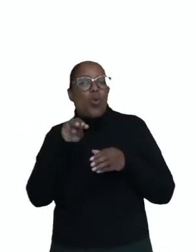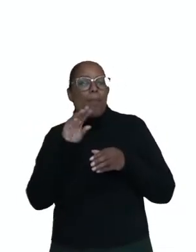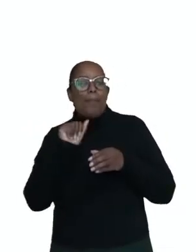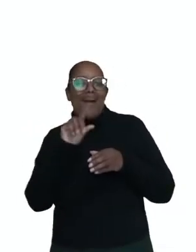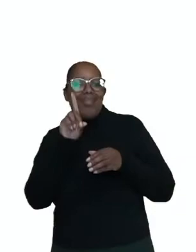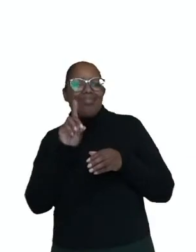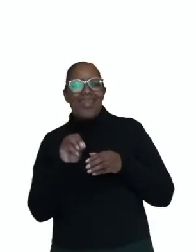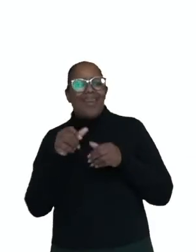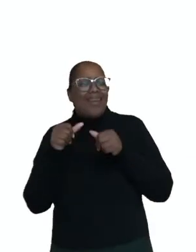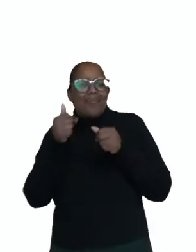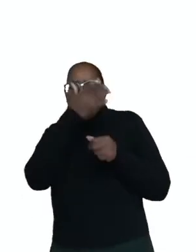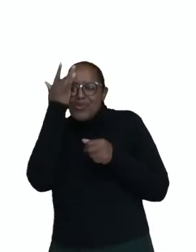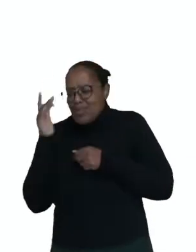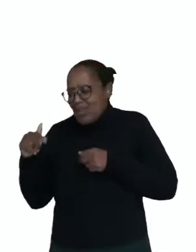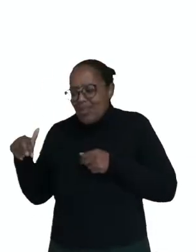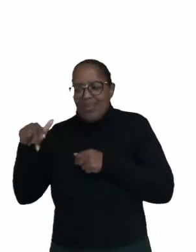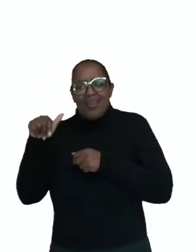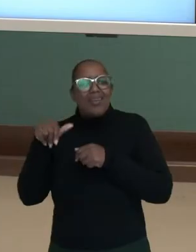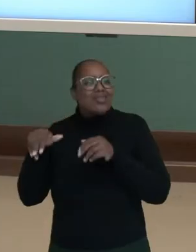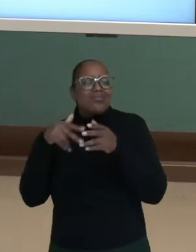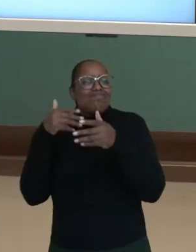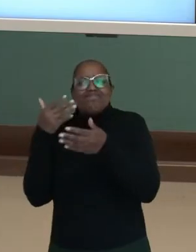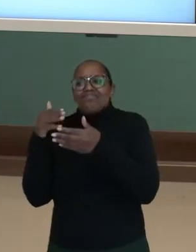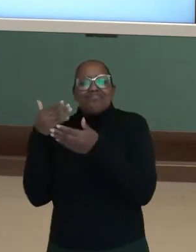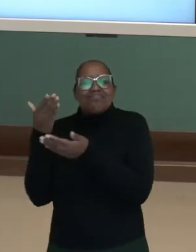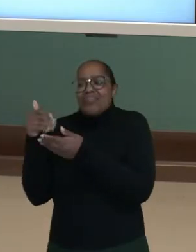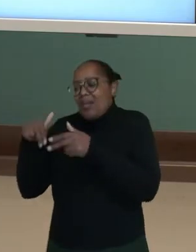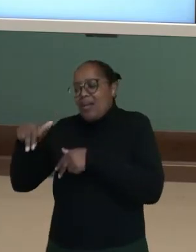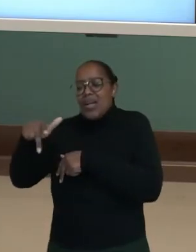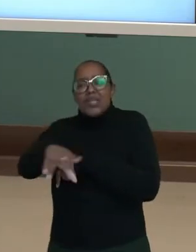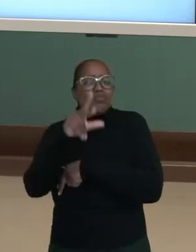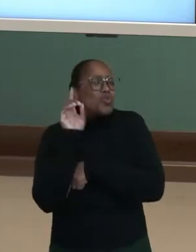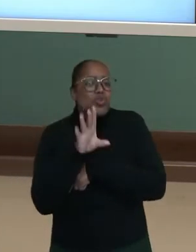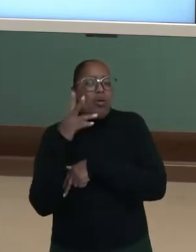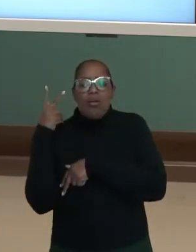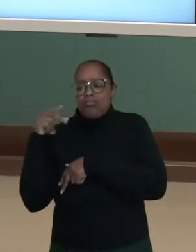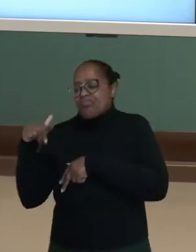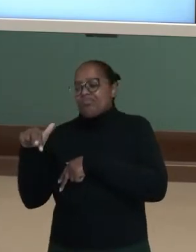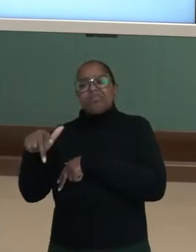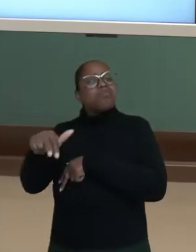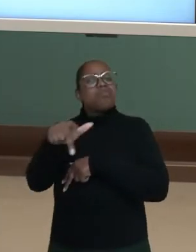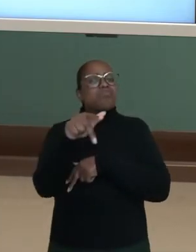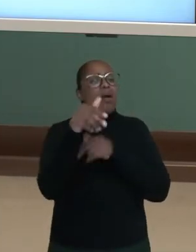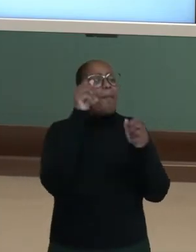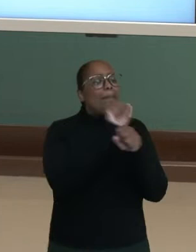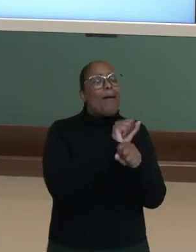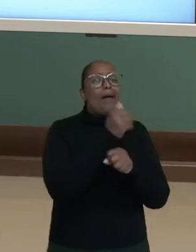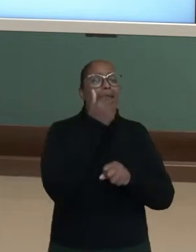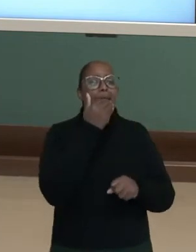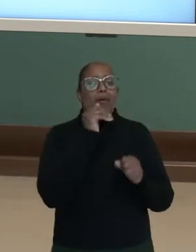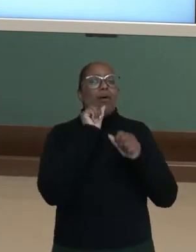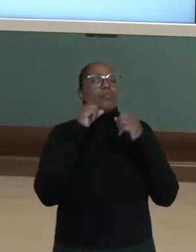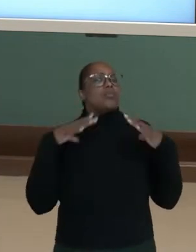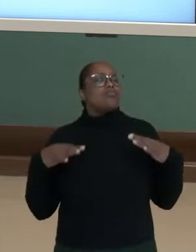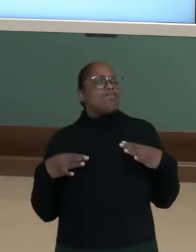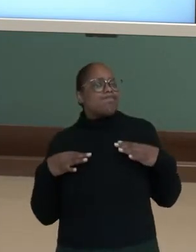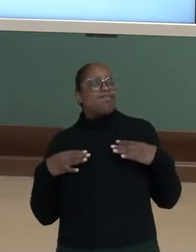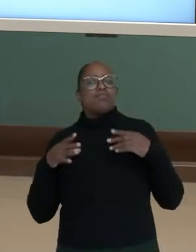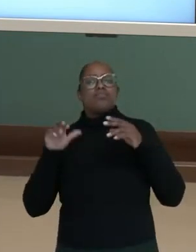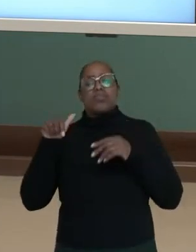fixa em determinado tempo muito local e ele defende a instituição do